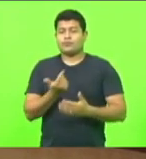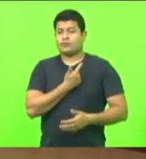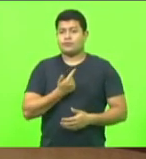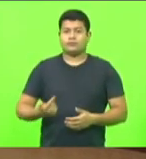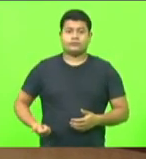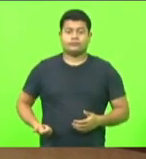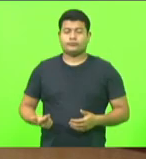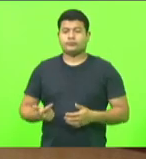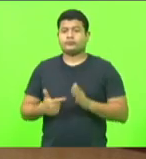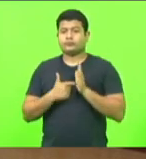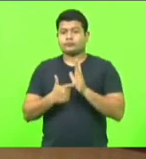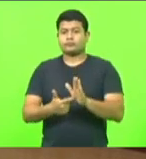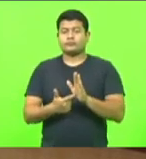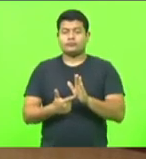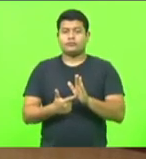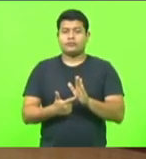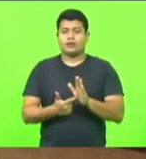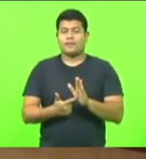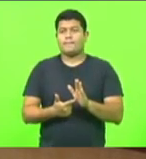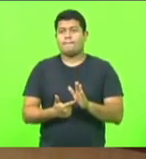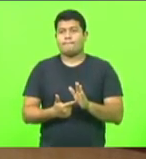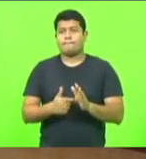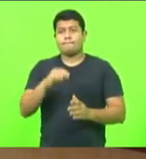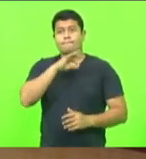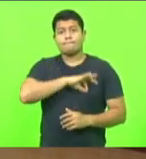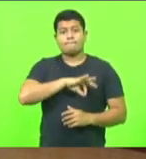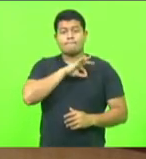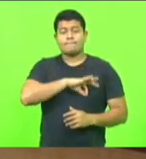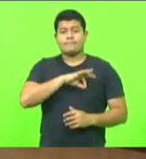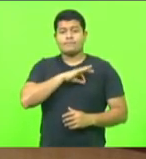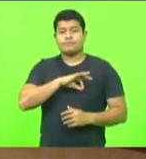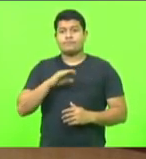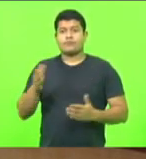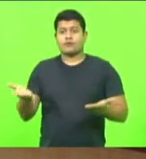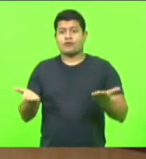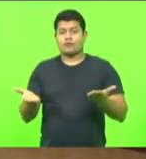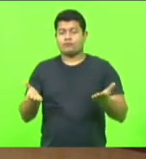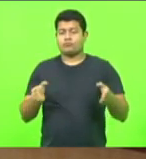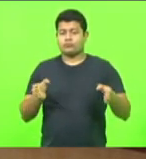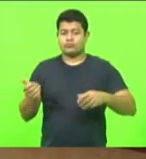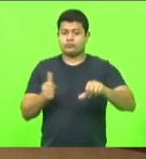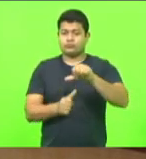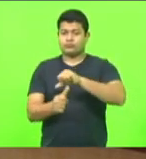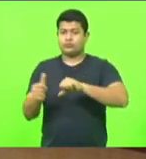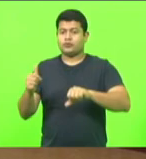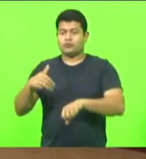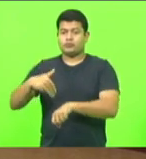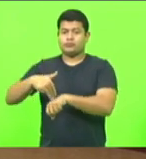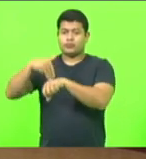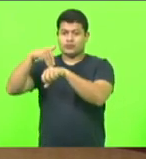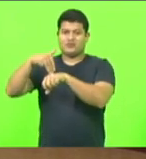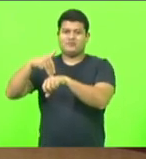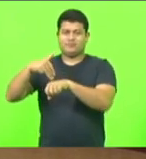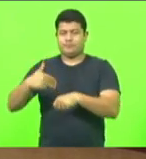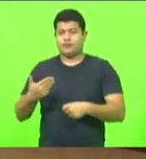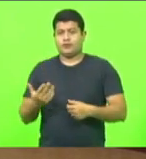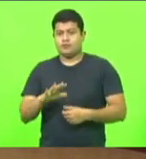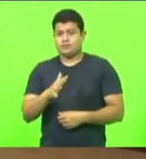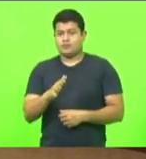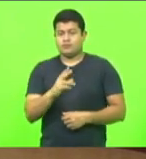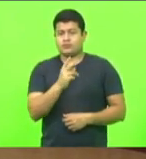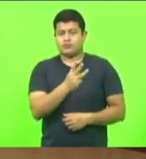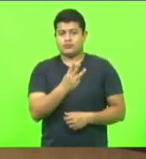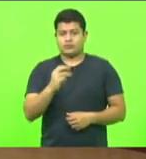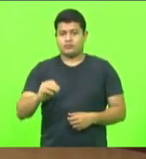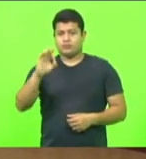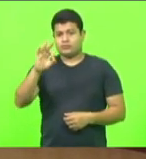amplitude no vencimento quando consideramos a passagem do nível de especialização para o mestrado, em torno de 30% de